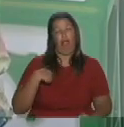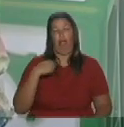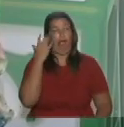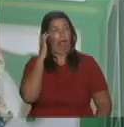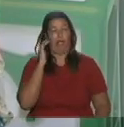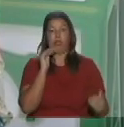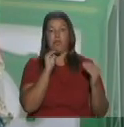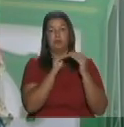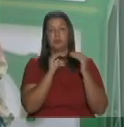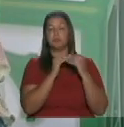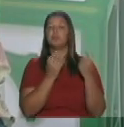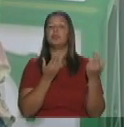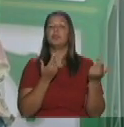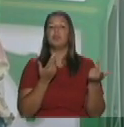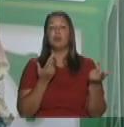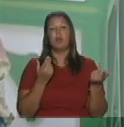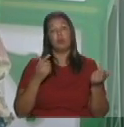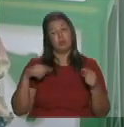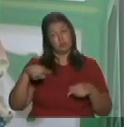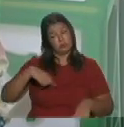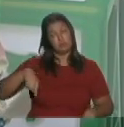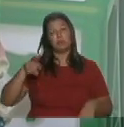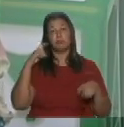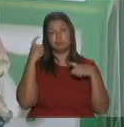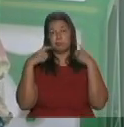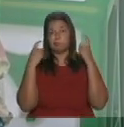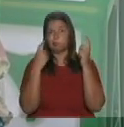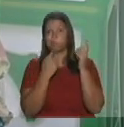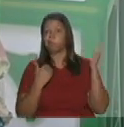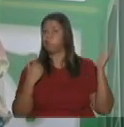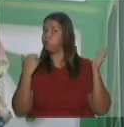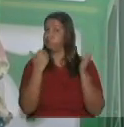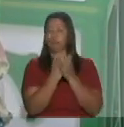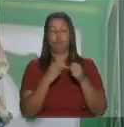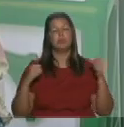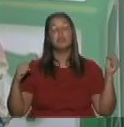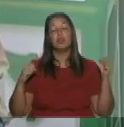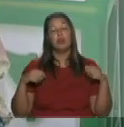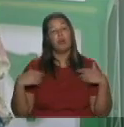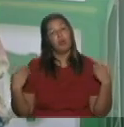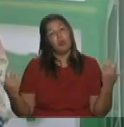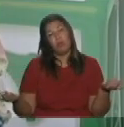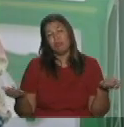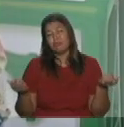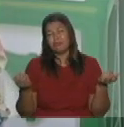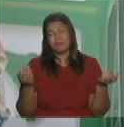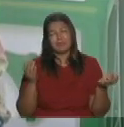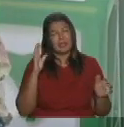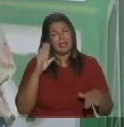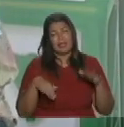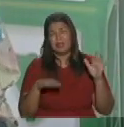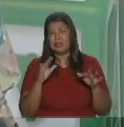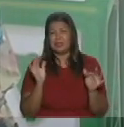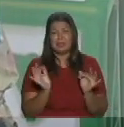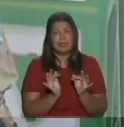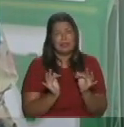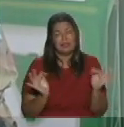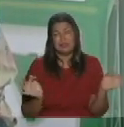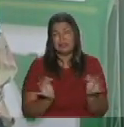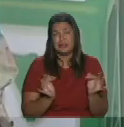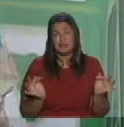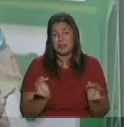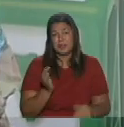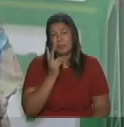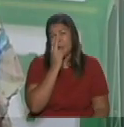tanto quanto a gente acha e a gente tem uma preocupação exagerada, ou alguma coisa muito simples que